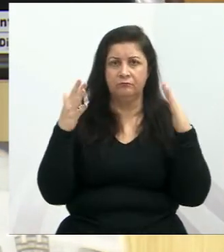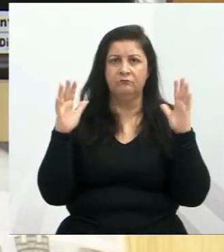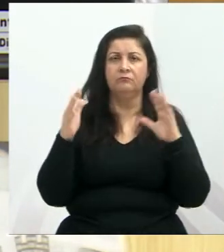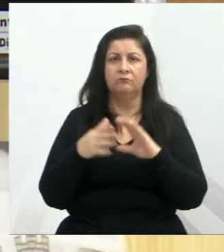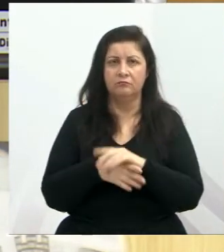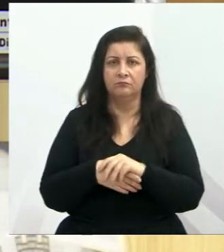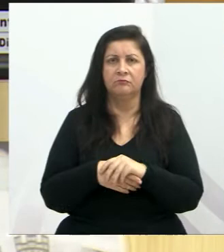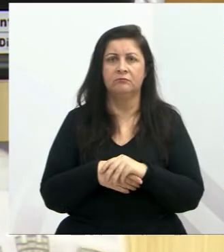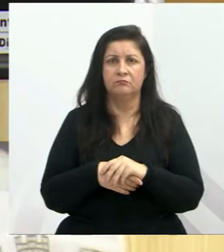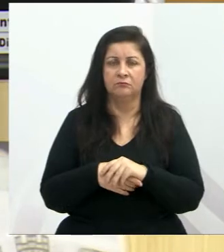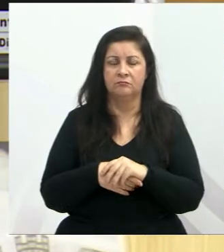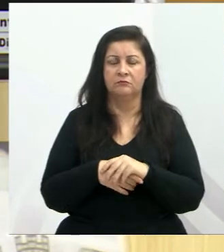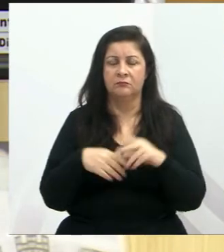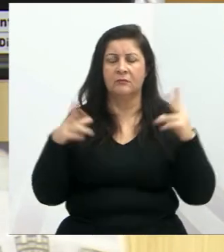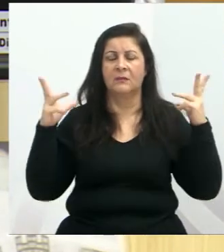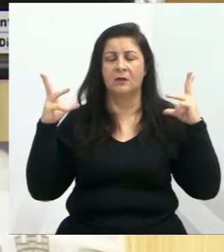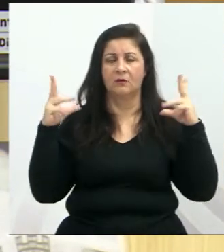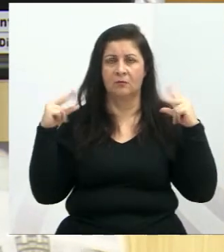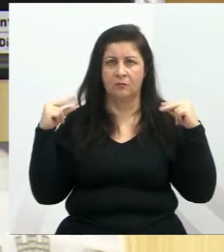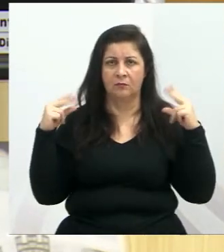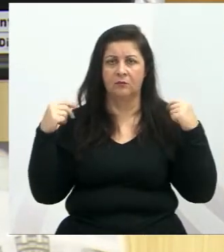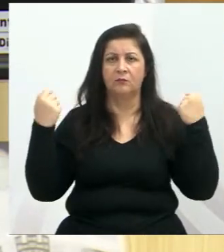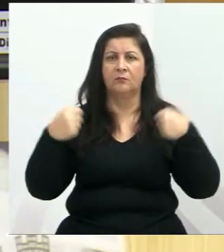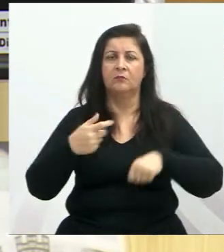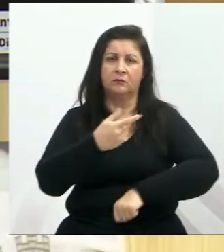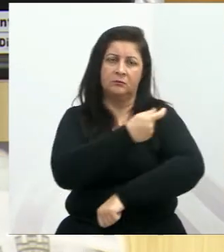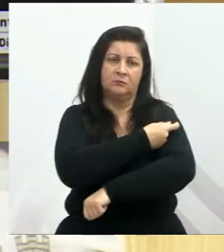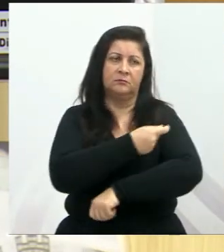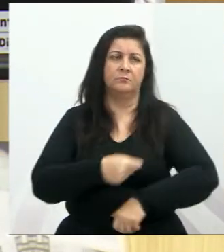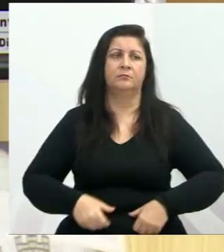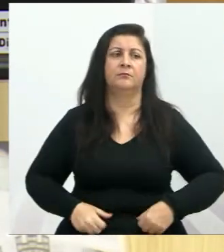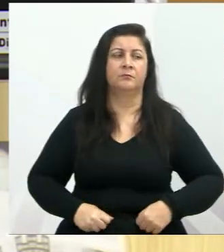sejam imunizados, mas que seja visto outros lugares também.